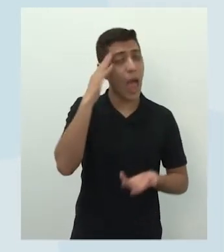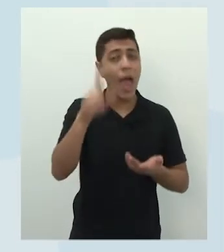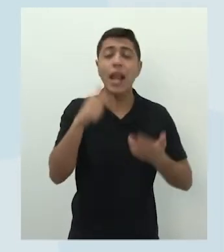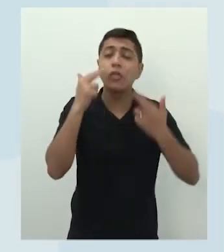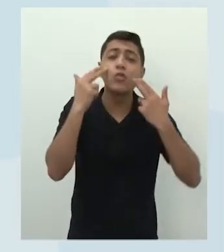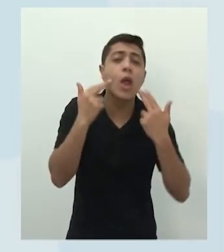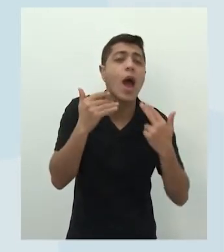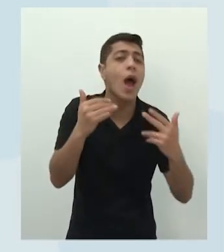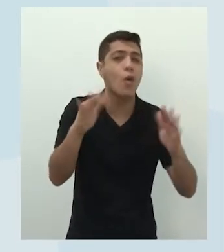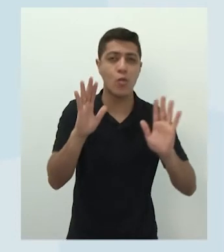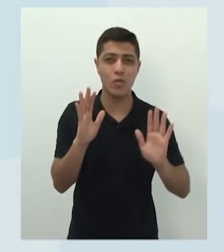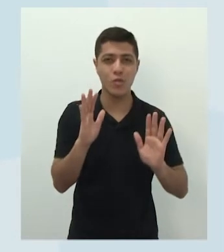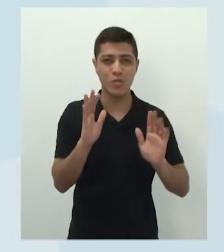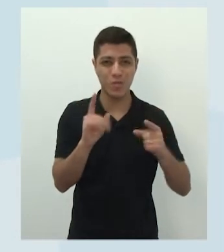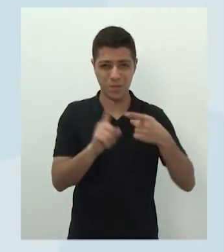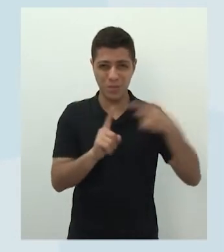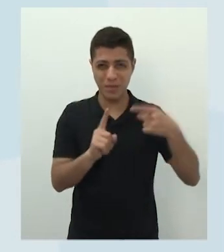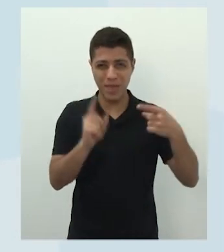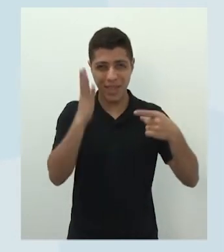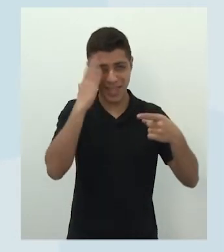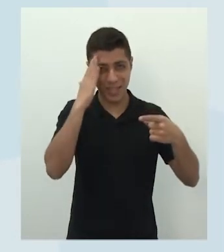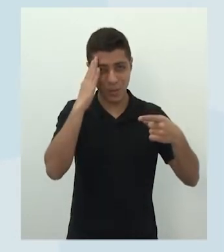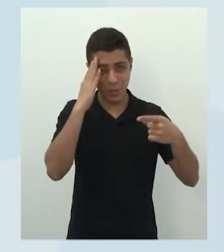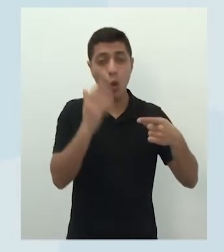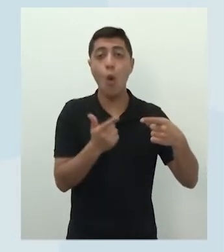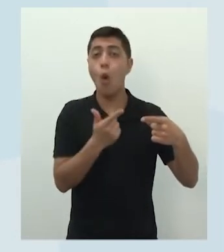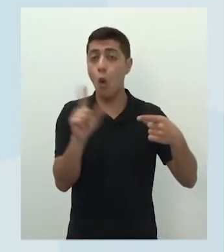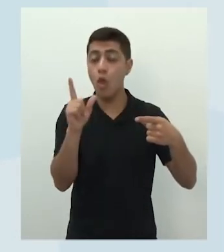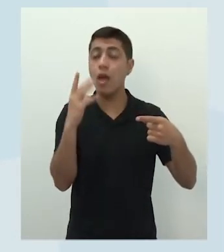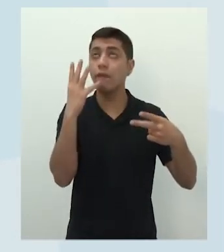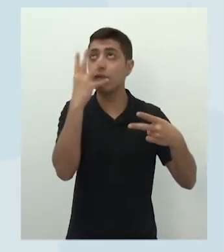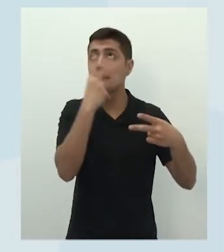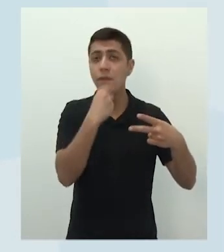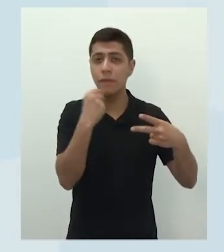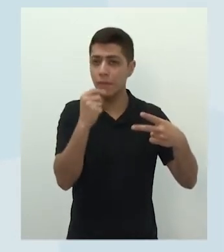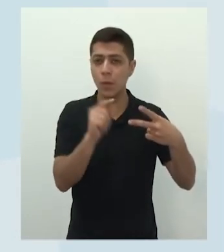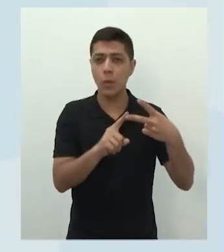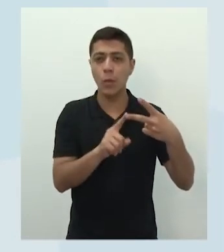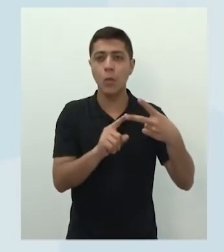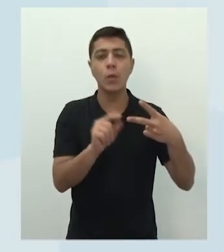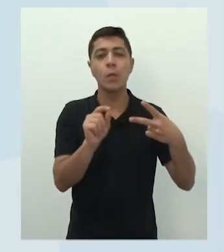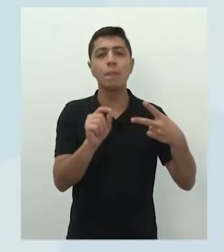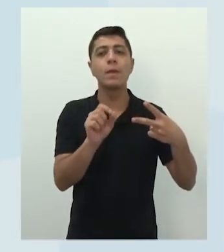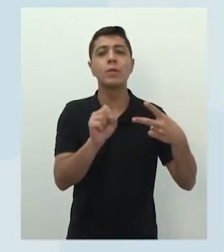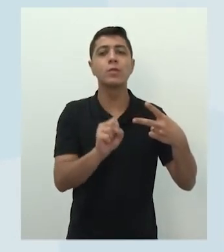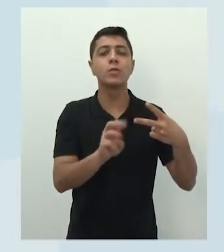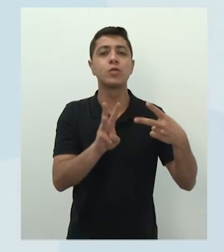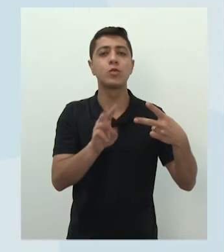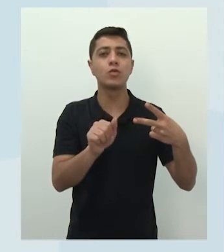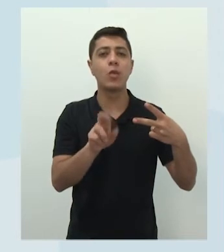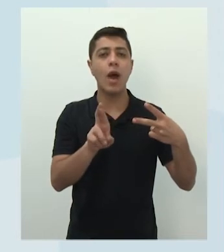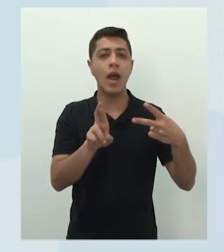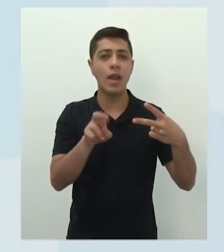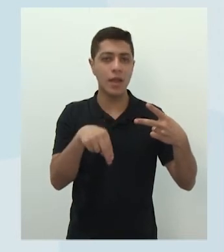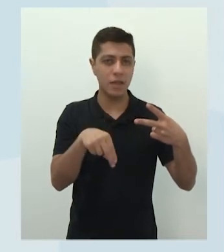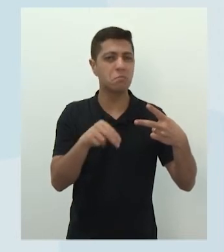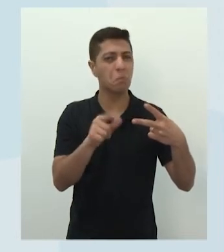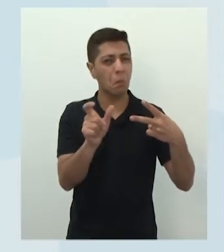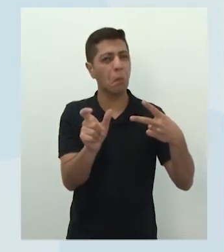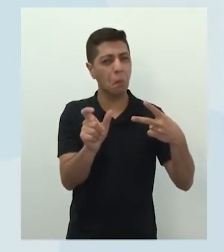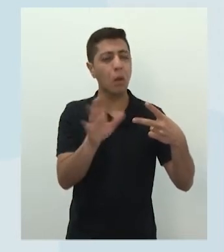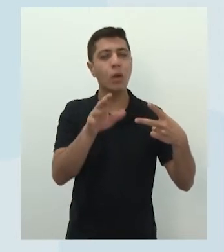pós-moderna é que a interação naturalmente clusteriza. Você vai escolhendo os grupos que você quer participar. Se você olhar aí